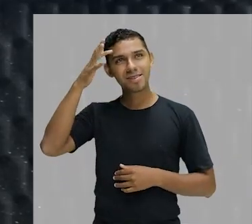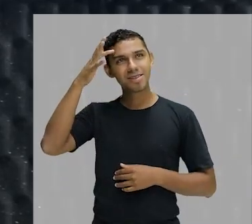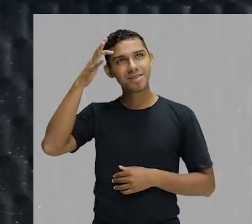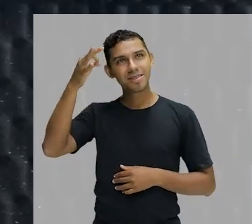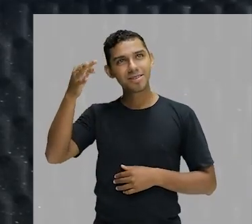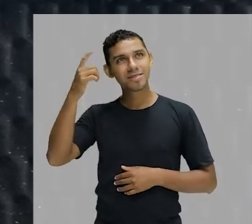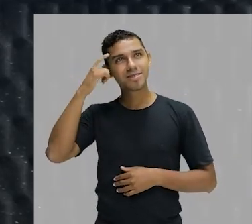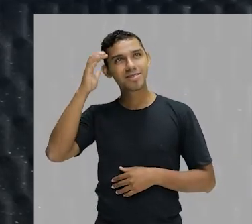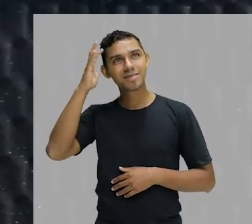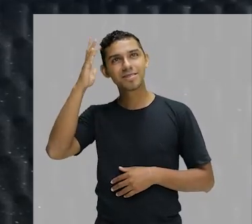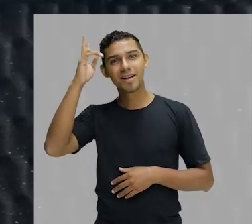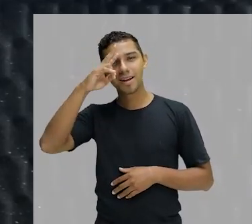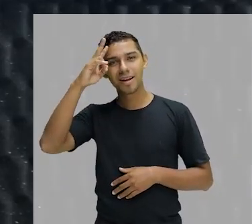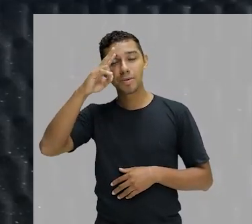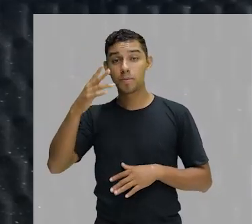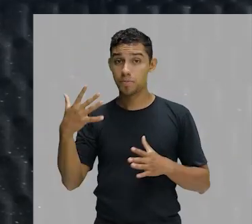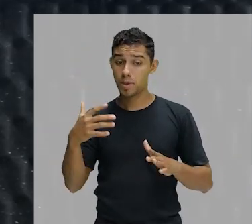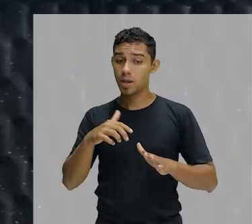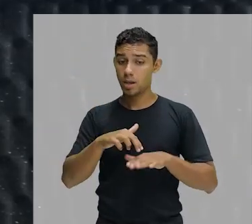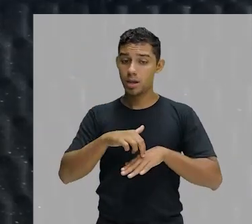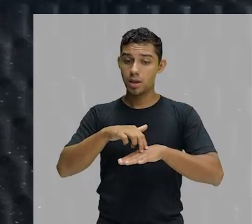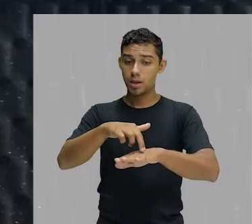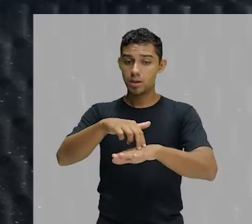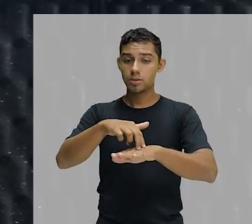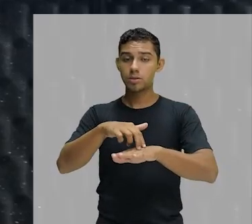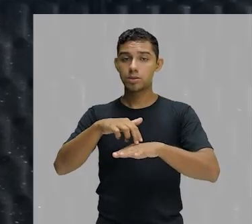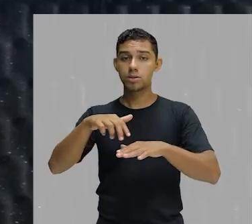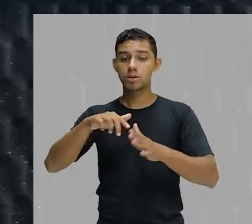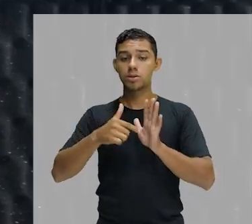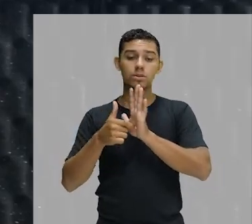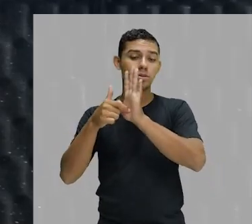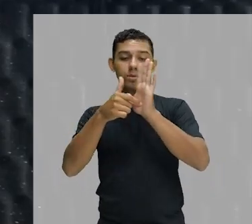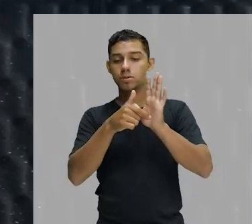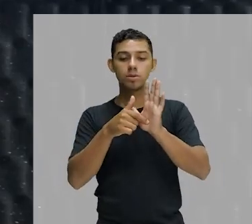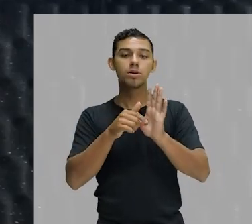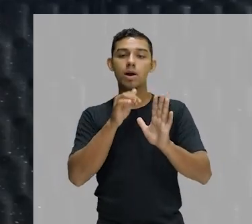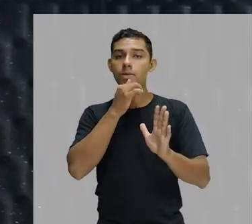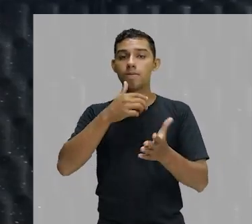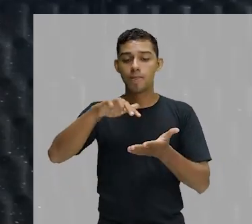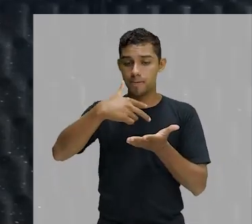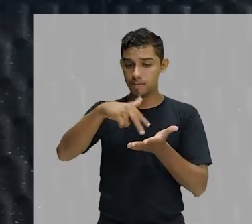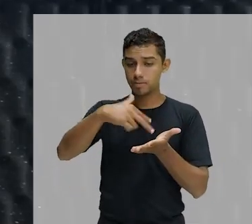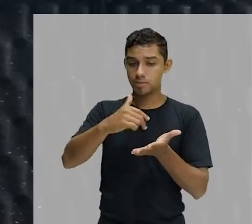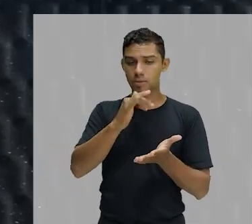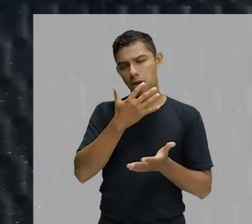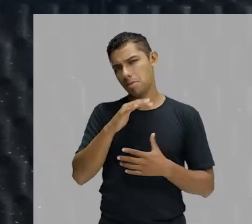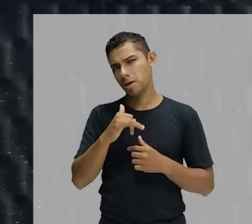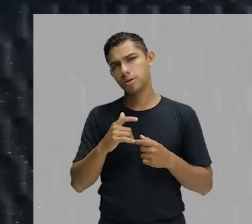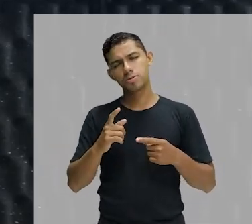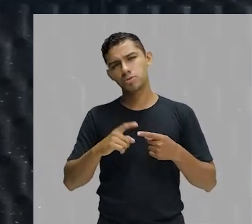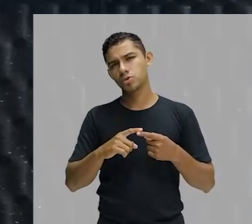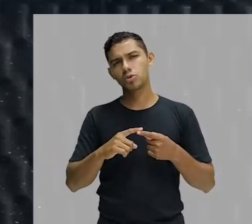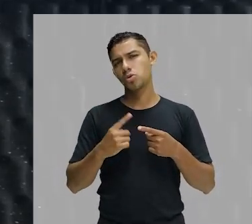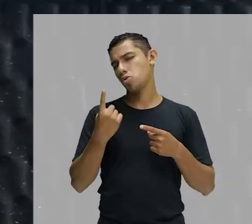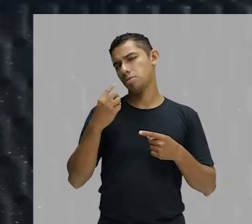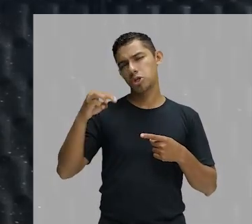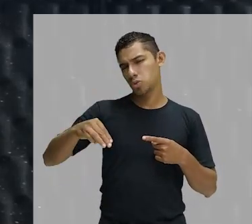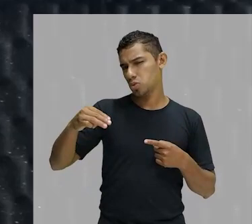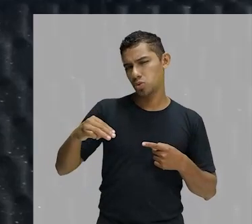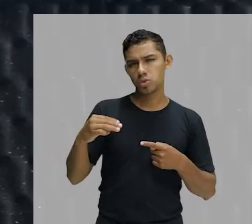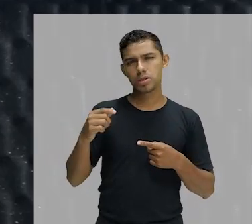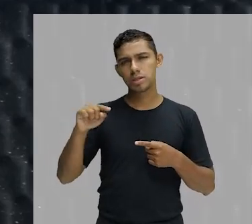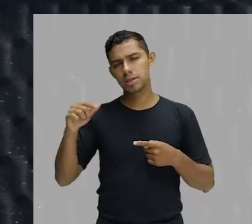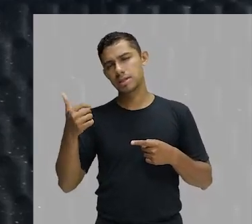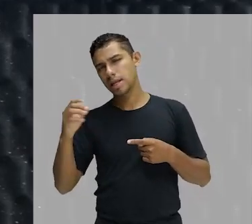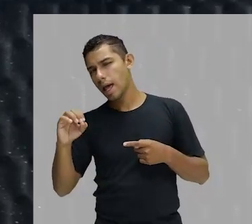Dela. Em determinado momento da sua apresentação, perceba que elas fazem apresentações ali que duram em torno de 1 minuto e 10, 1 minuto